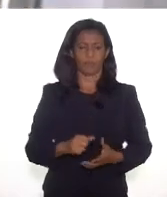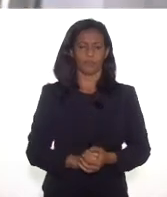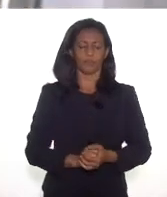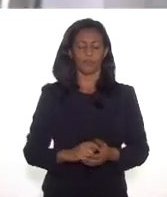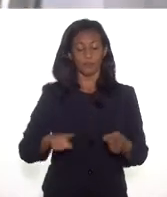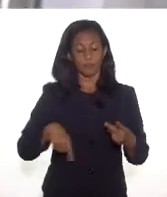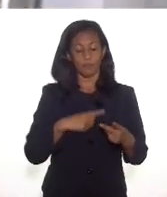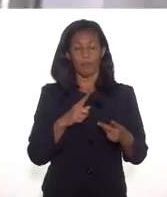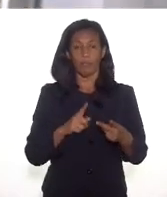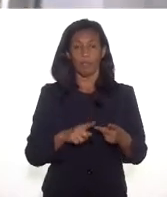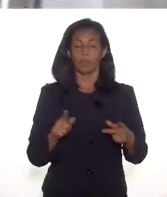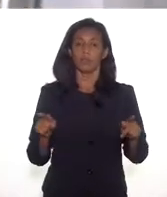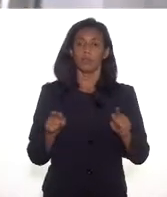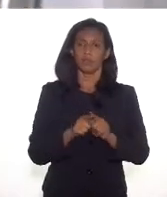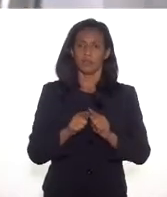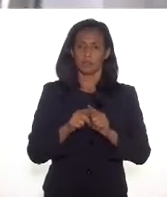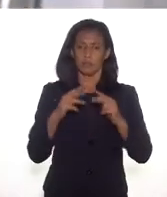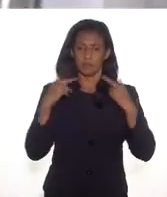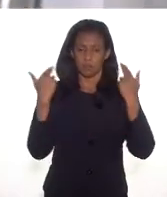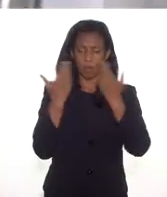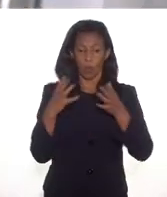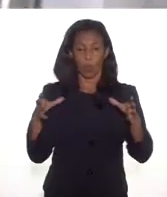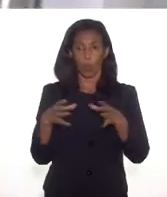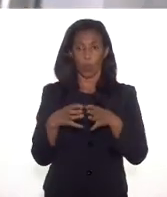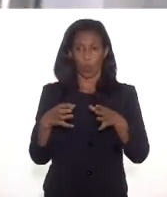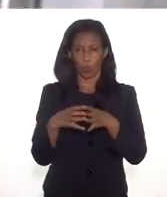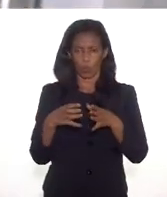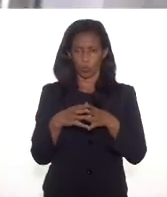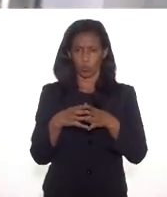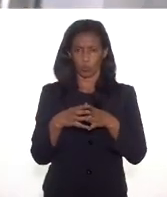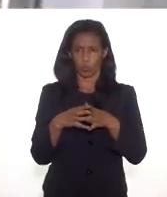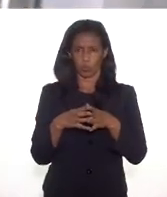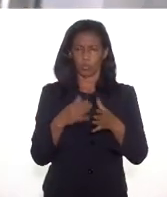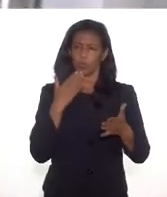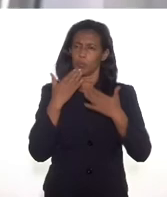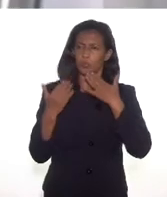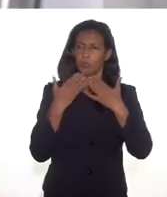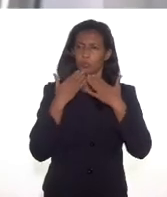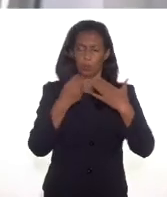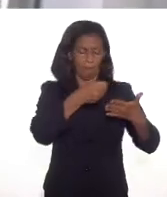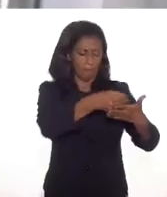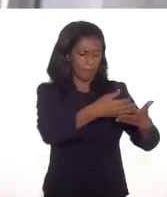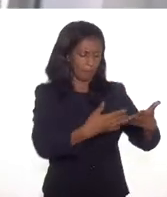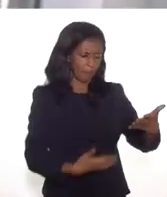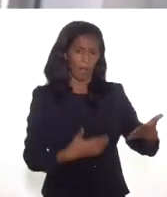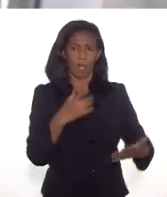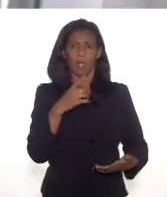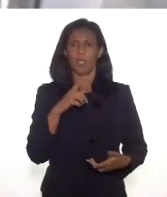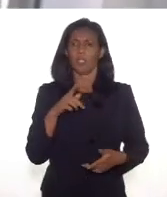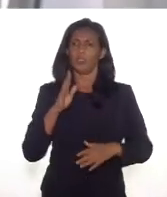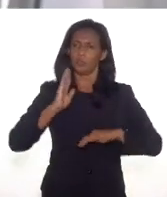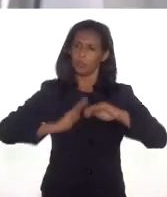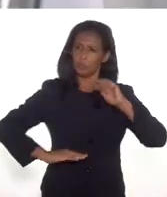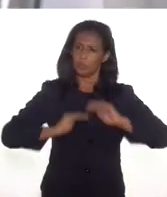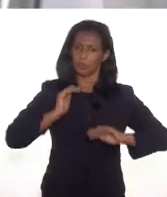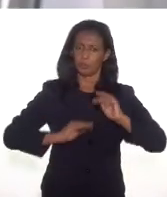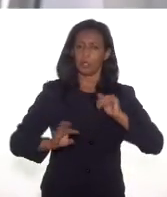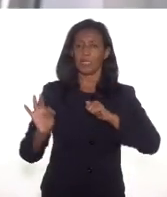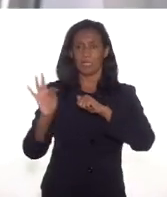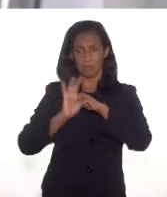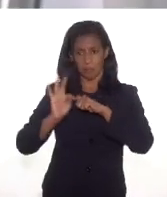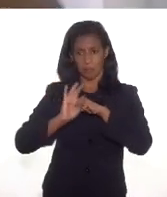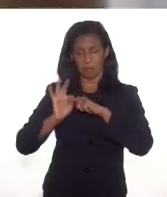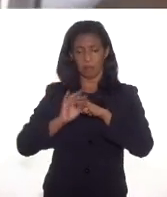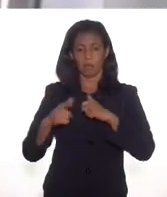Um outro aspecto da audiência é um conjunto de reivindicações de docentes e servidores técnico-administrativos da